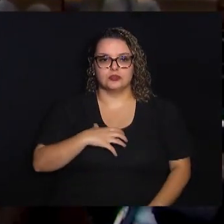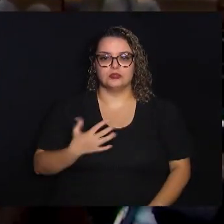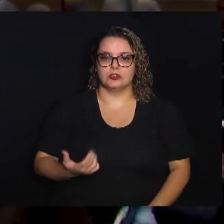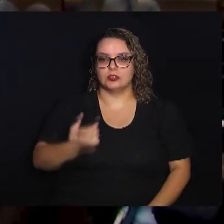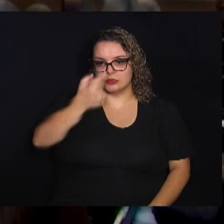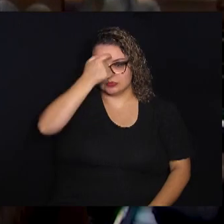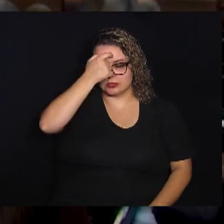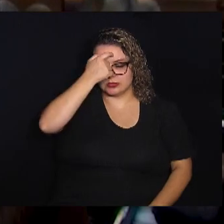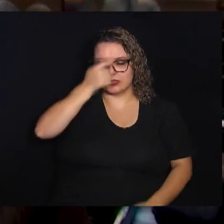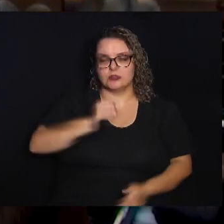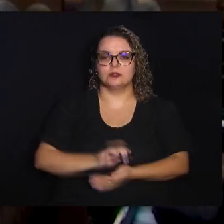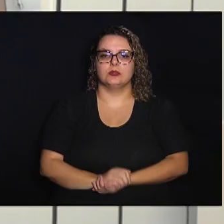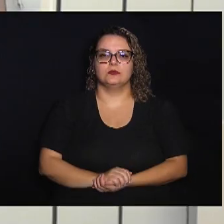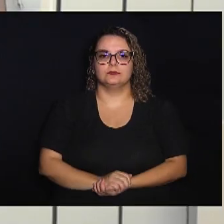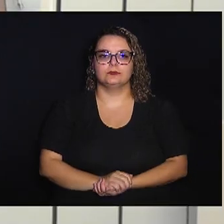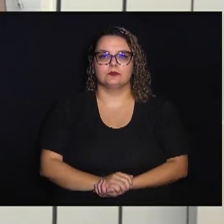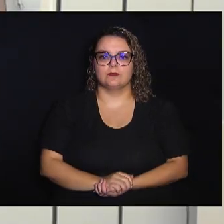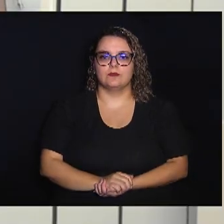consciente.